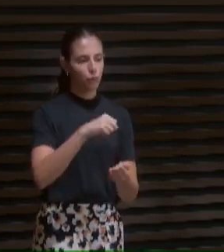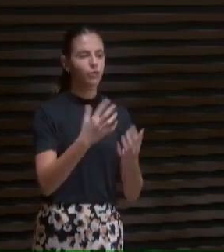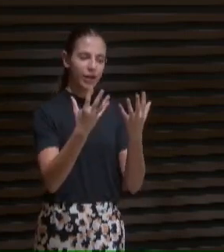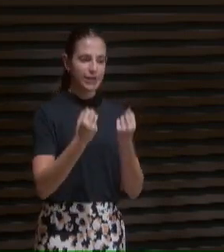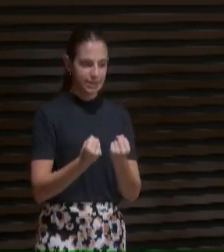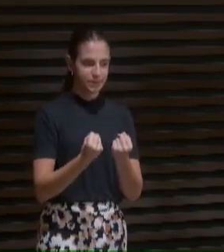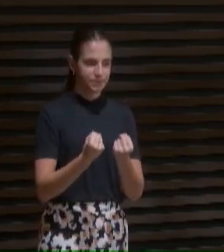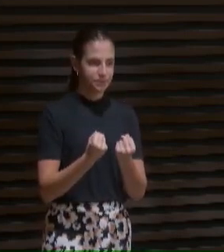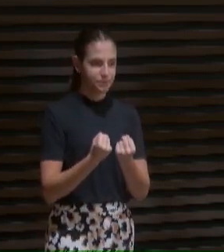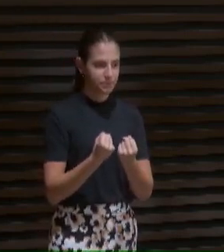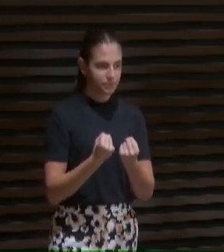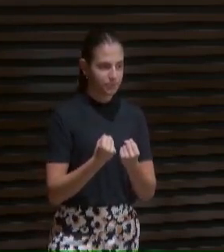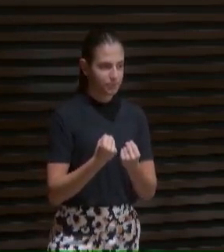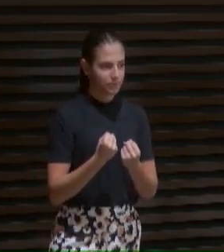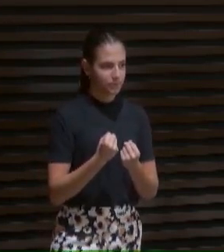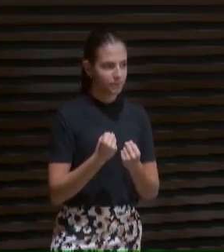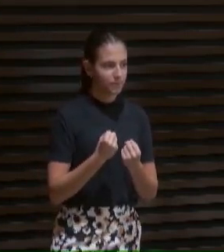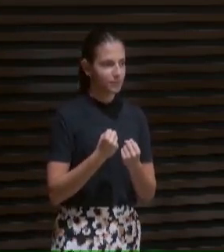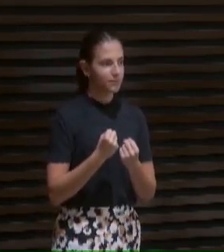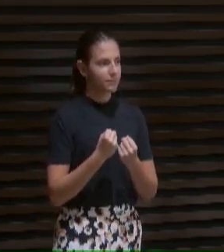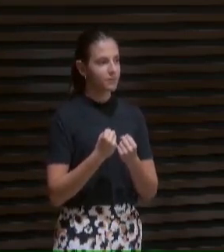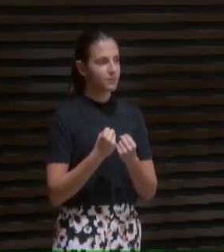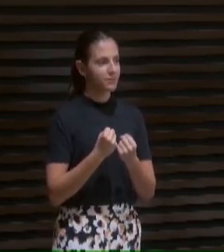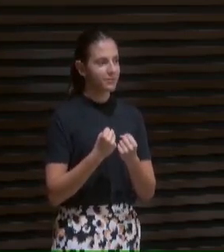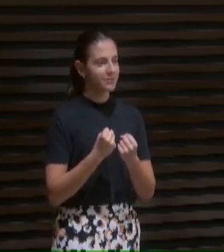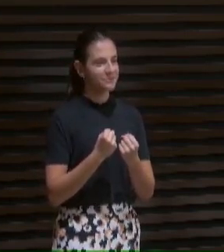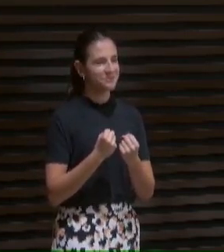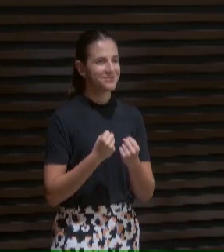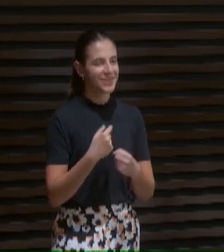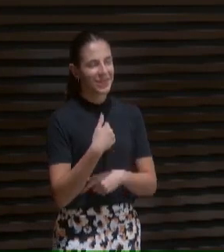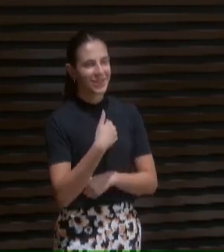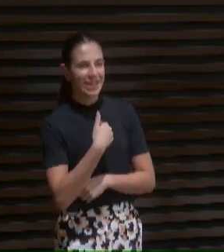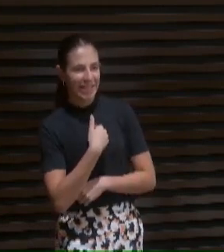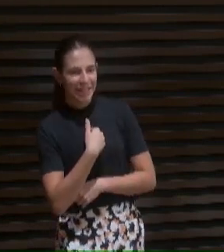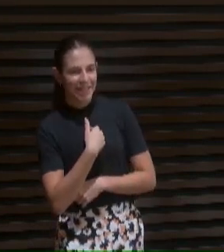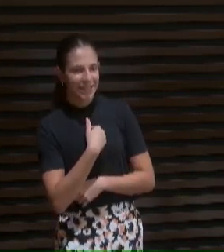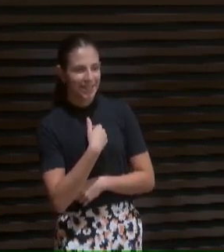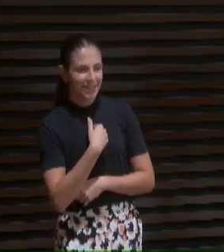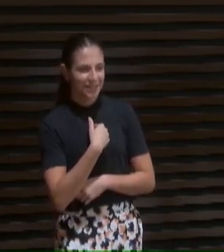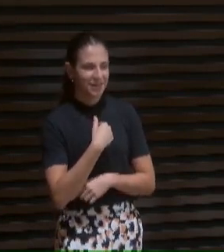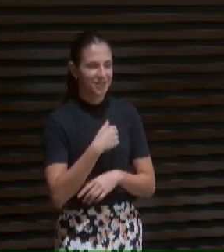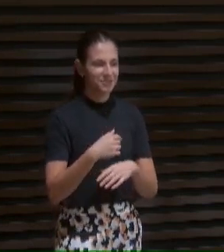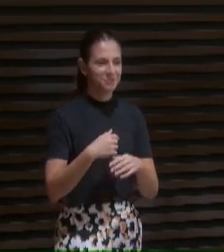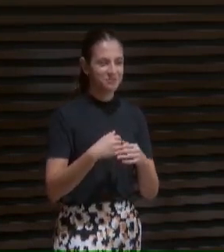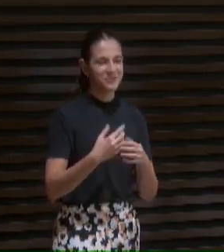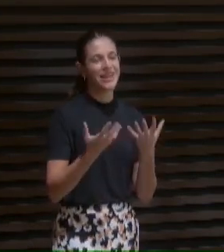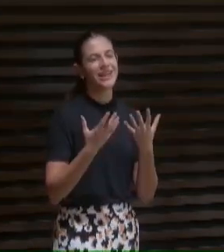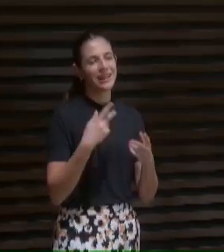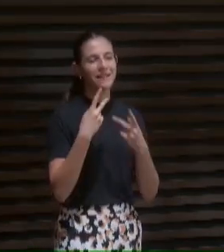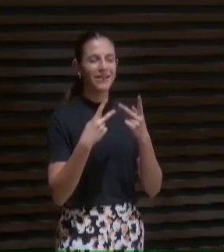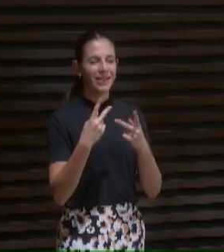jeitoso para dizer o que é fezes, o que é o expurgo, o que é